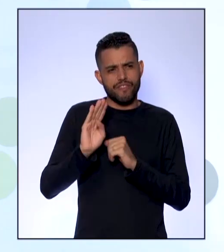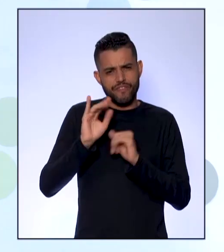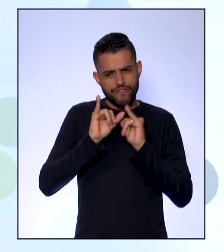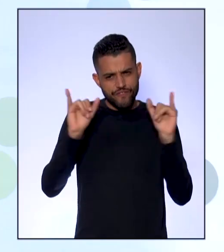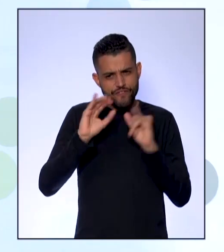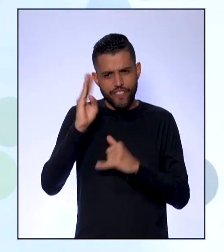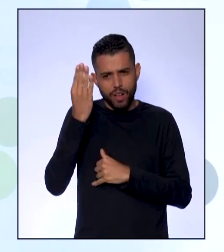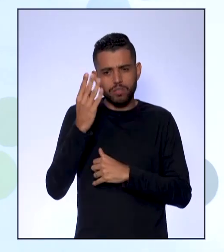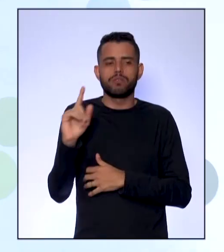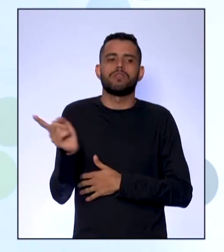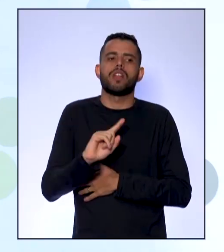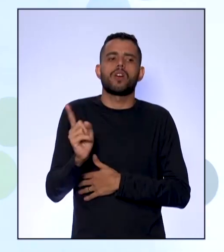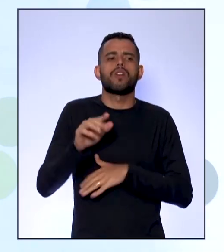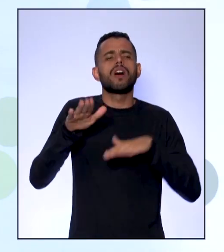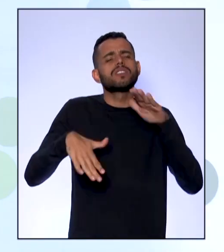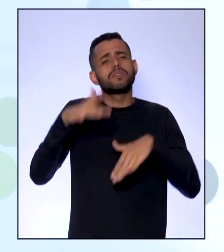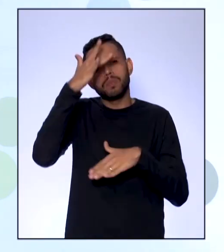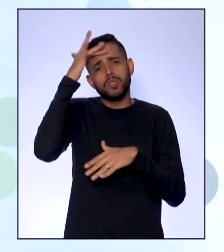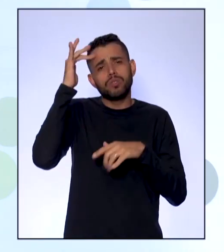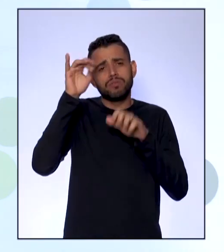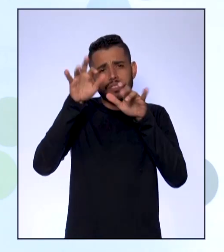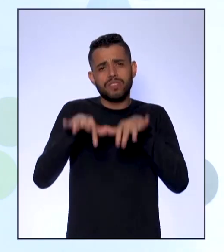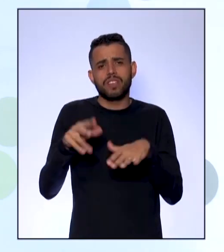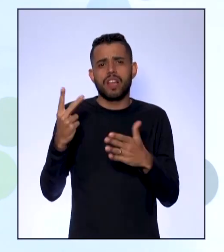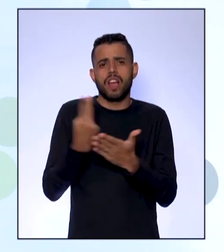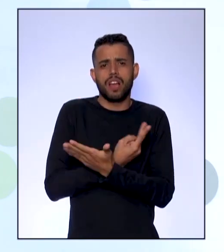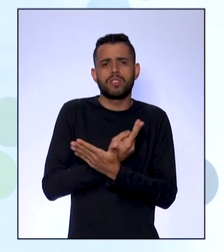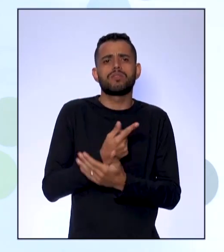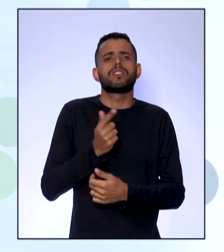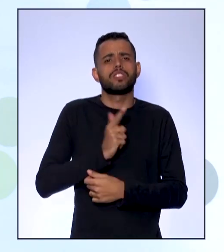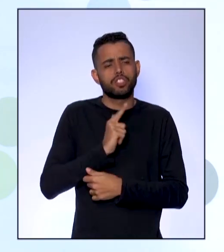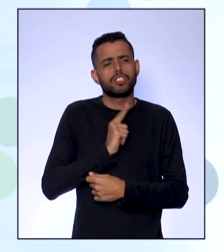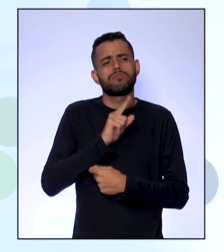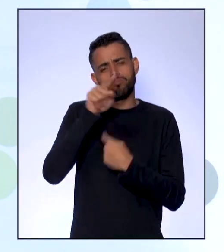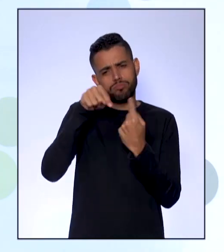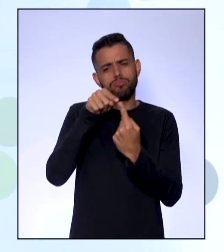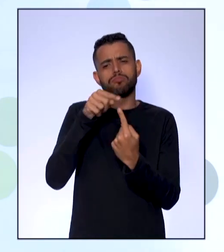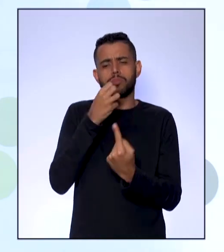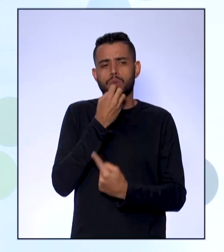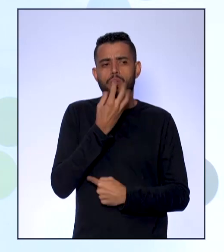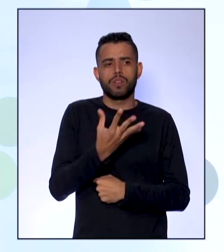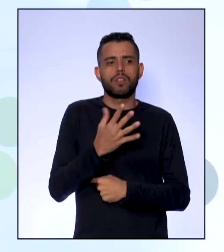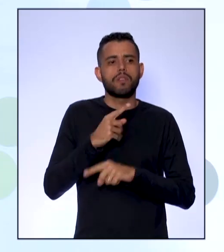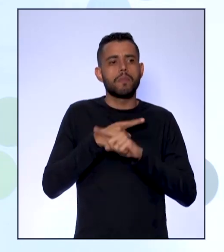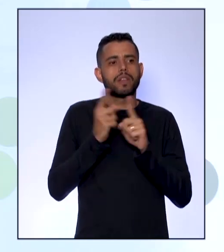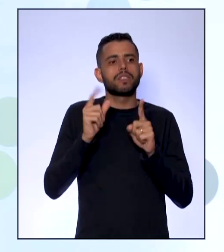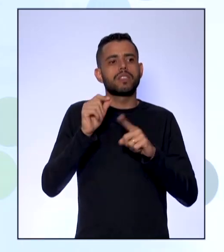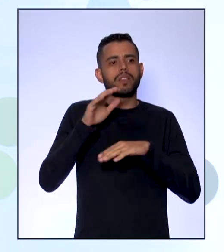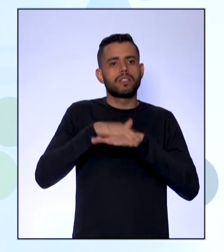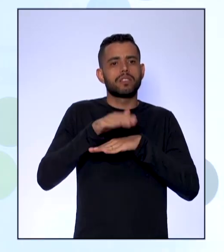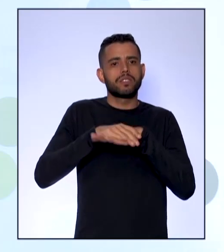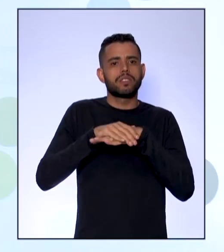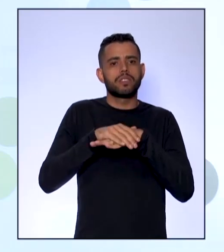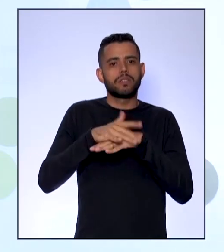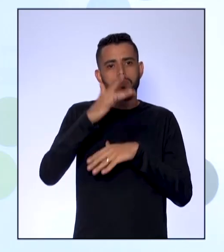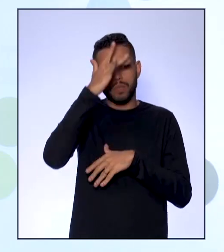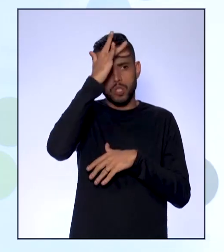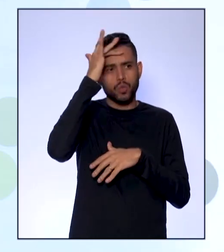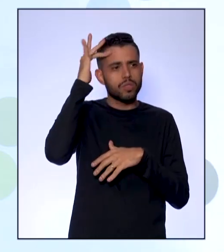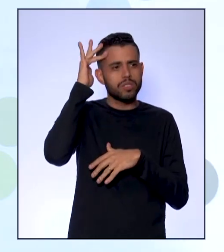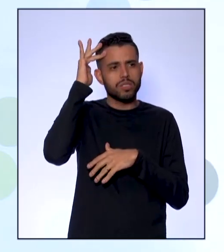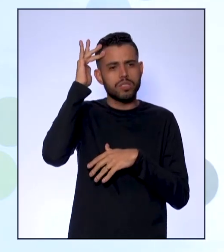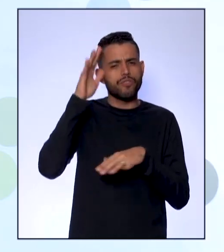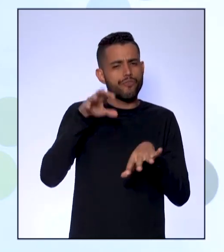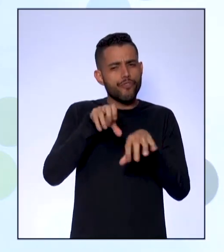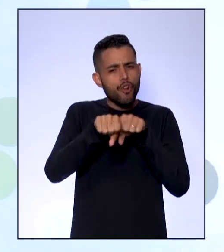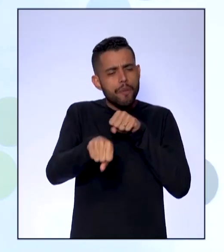realmente escreveu errado, ela tinha uma boa intenção. Mas isso está deixando bem claro que quem está escrevendo são usuários e não pessoas